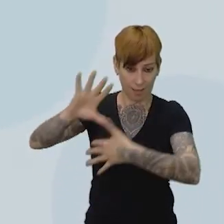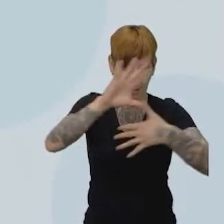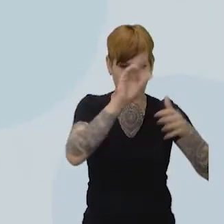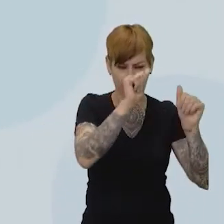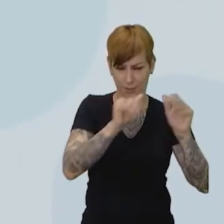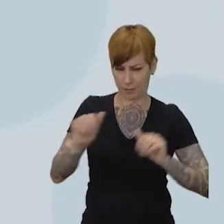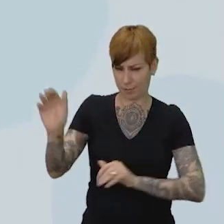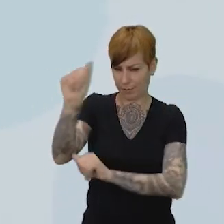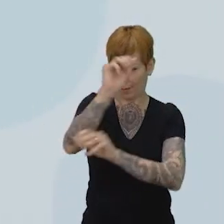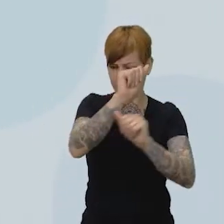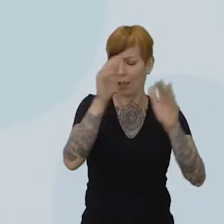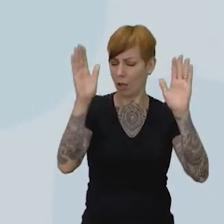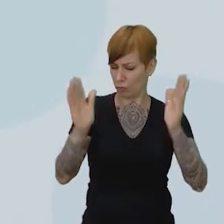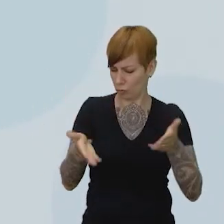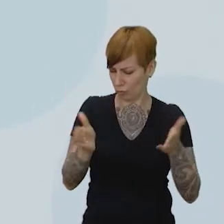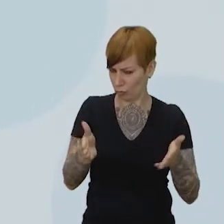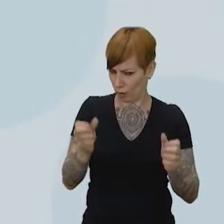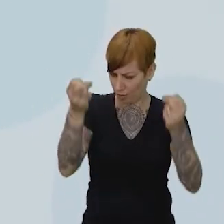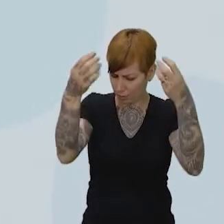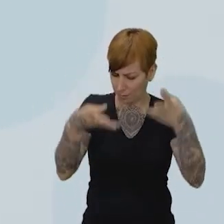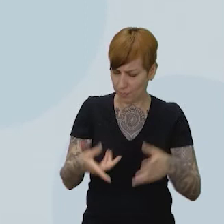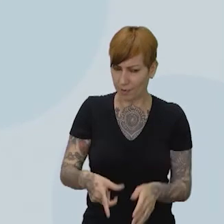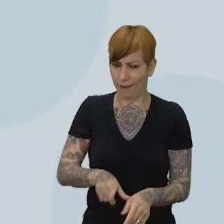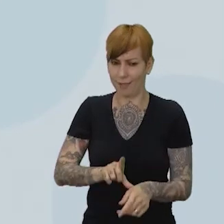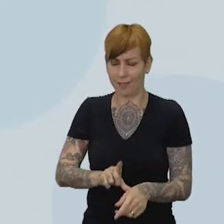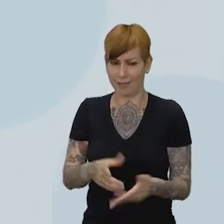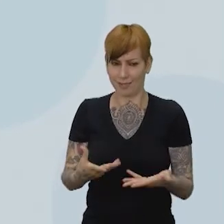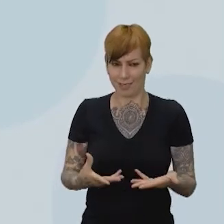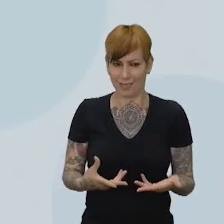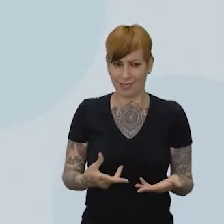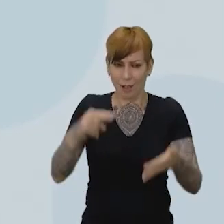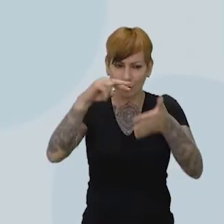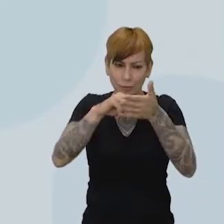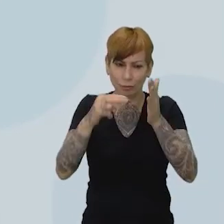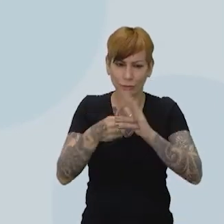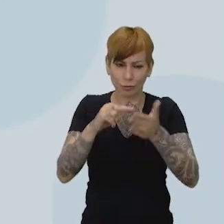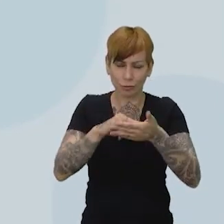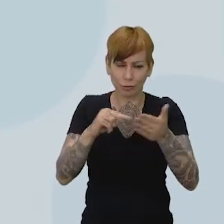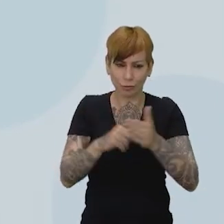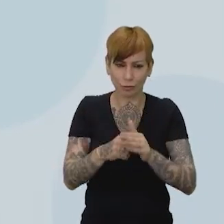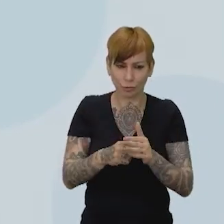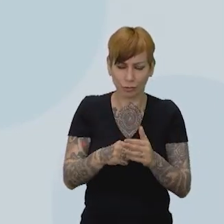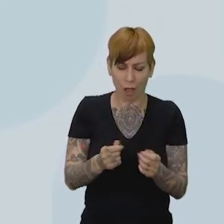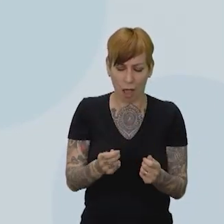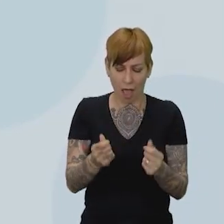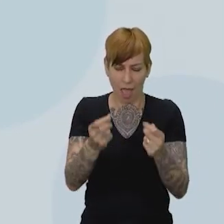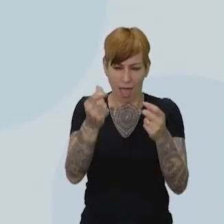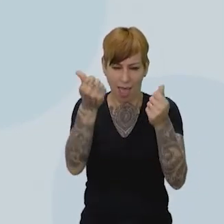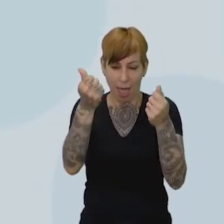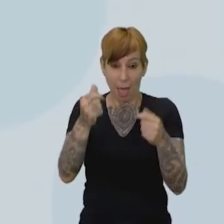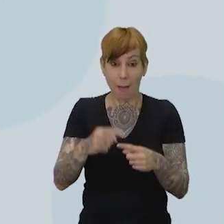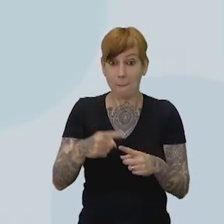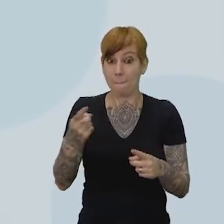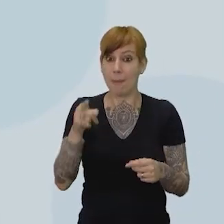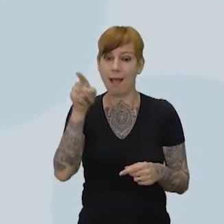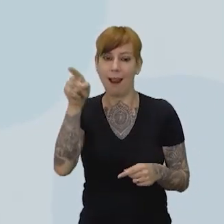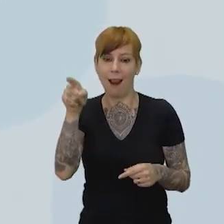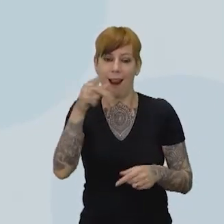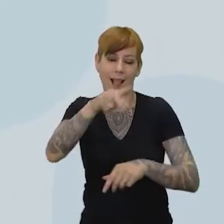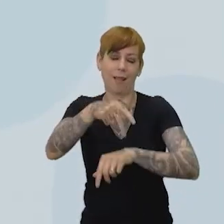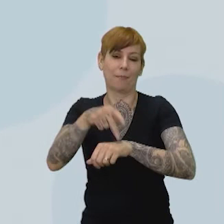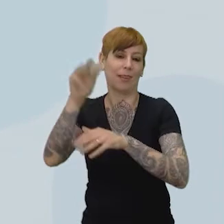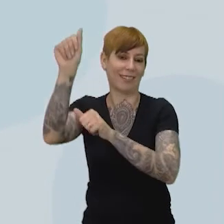que cantado a bola para vocês. O sentido dela é enriquecer a metrópole, enriquecer a